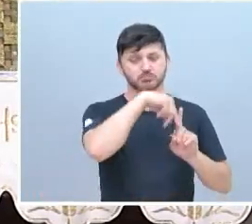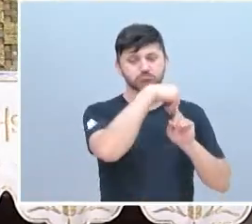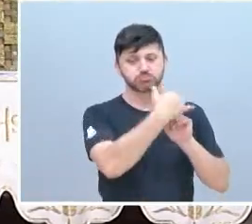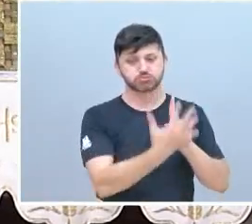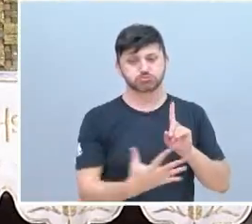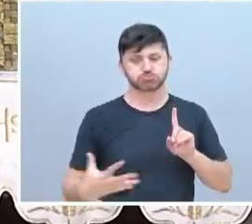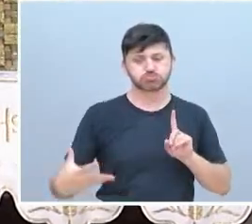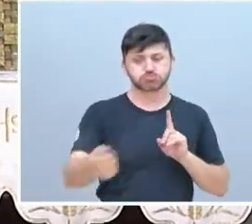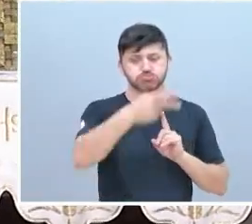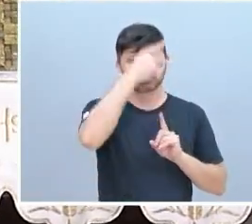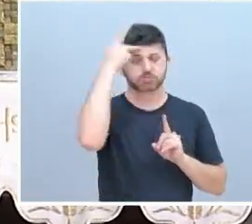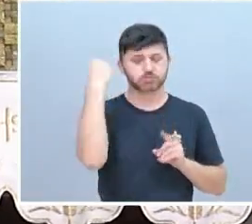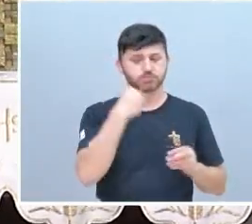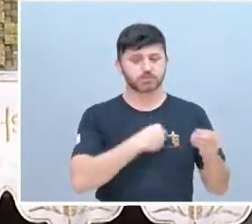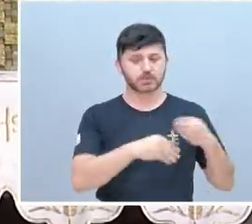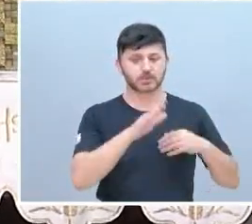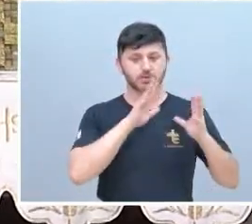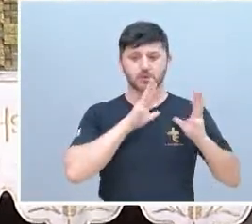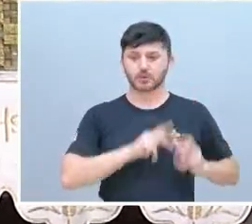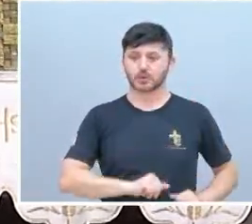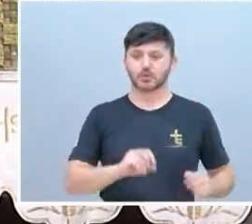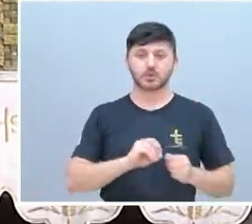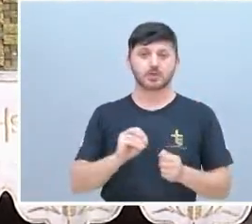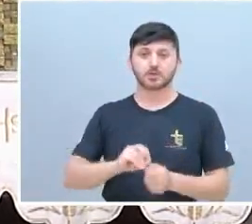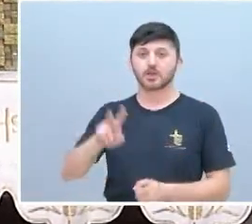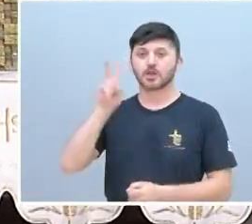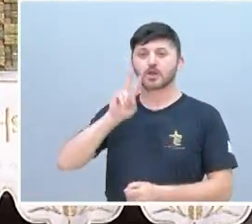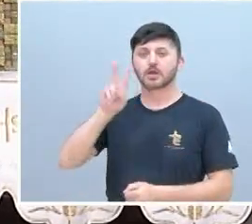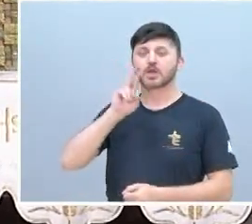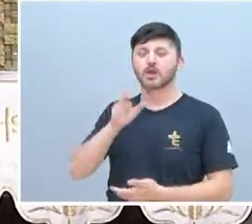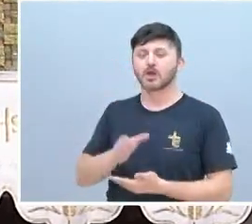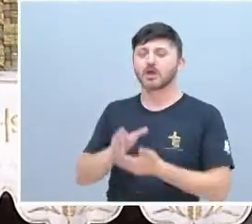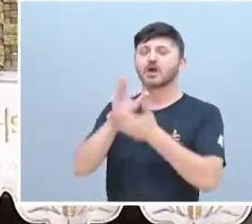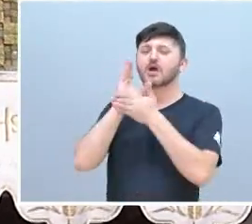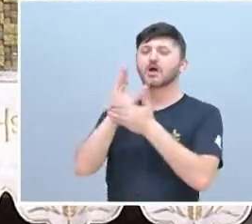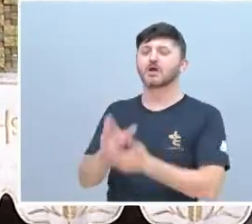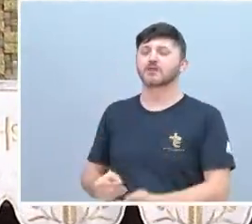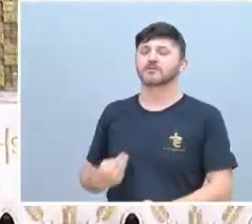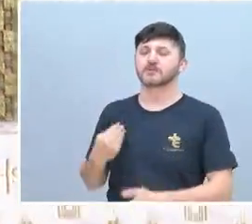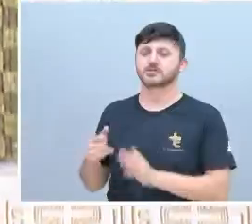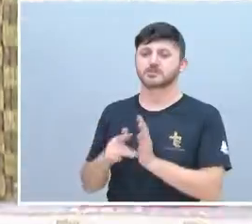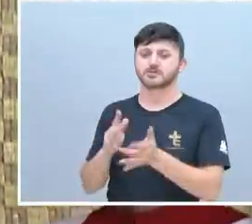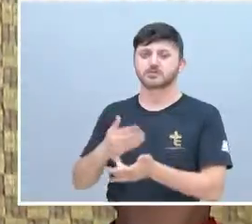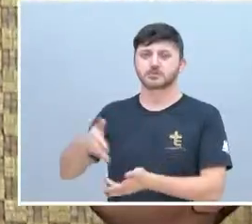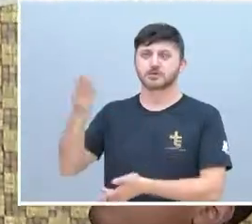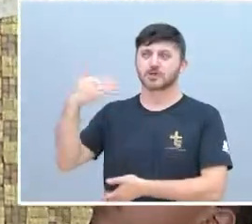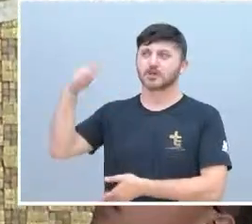por vós e por todos para a remissão dos pecados. Fazei isto em memória de mim.